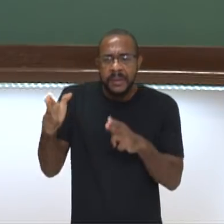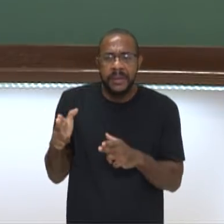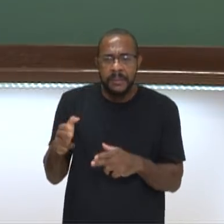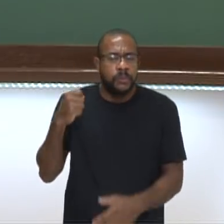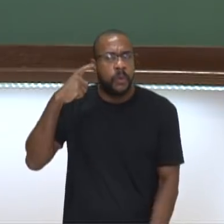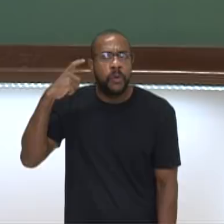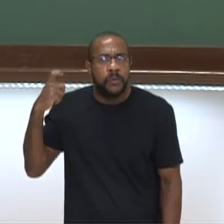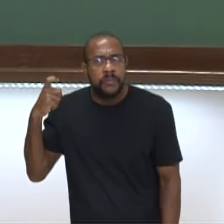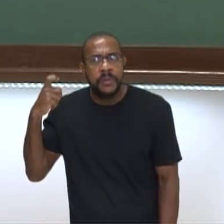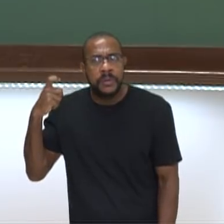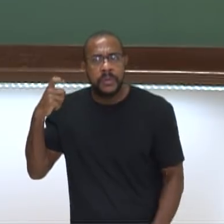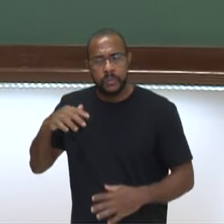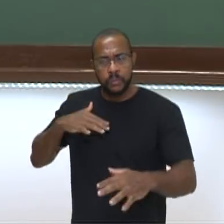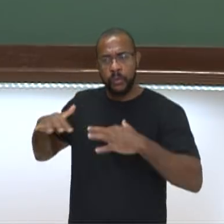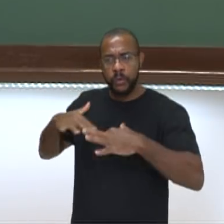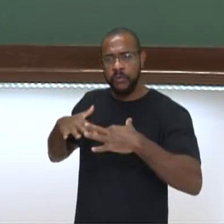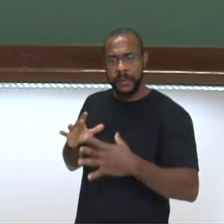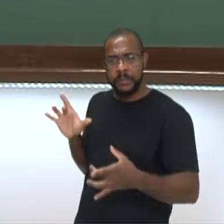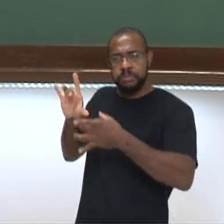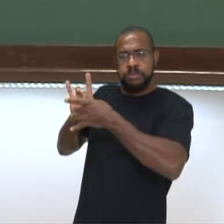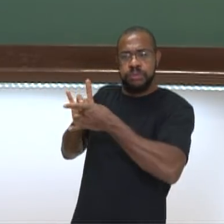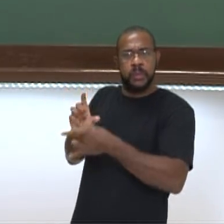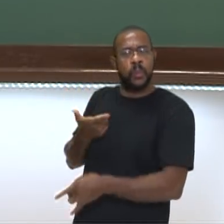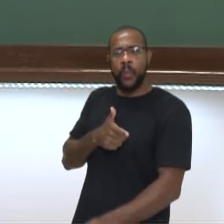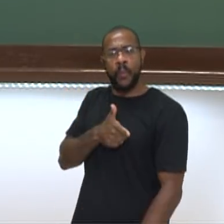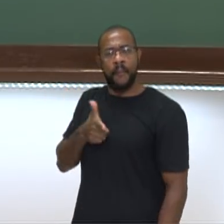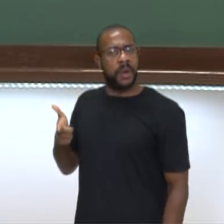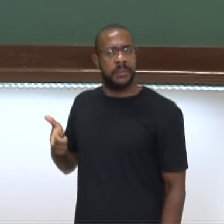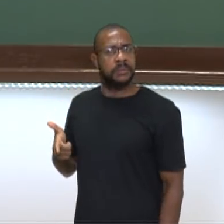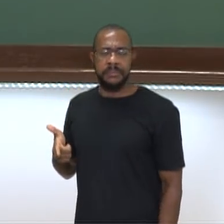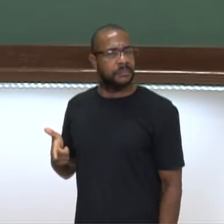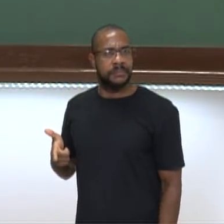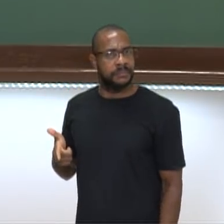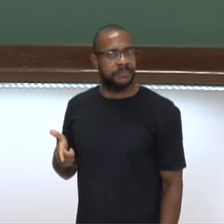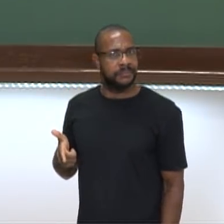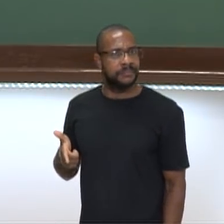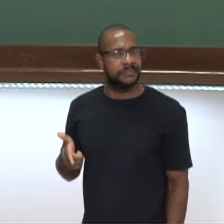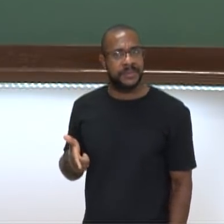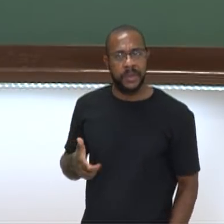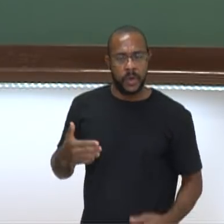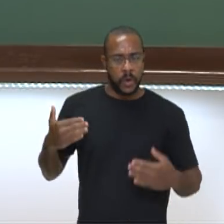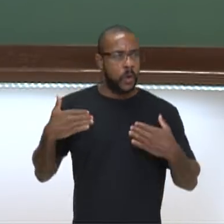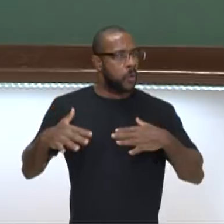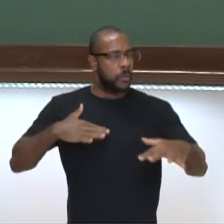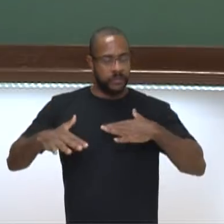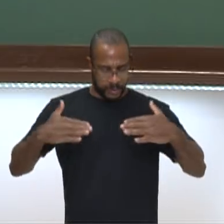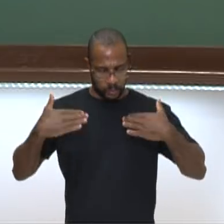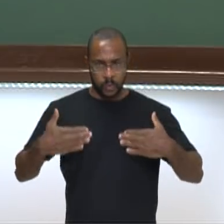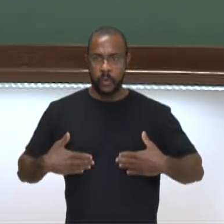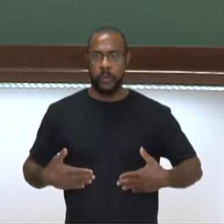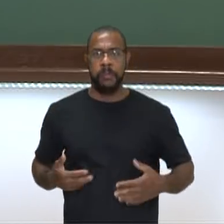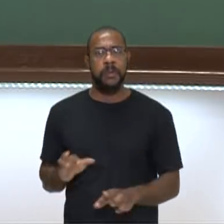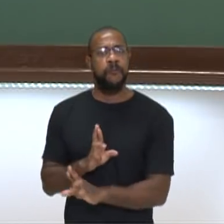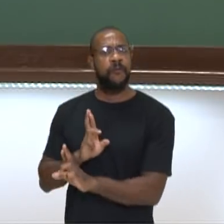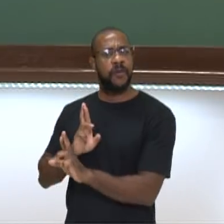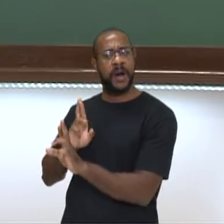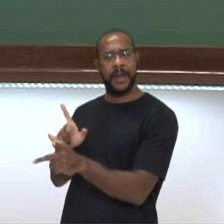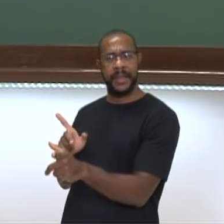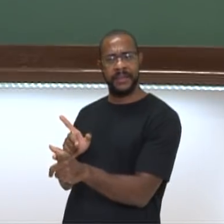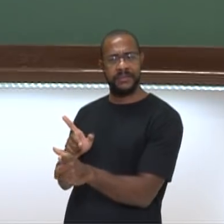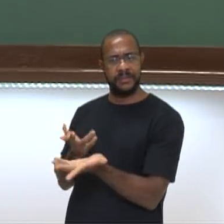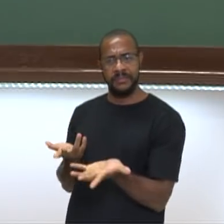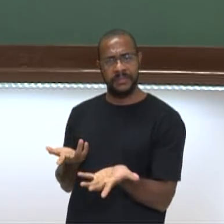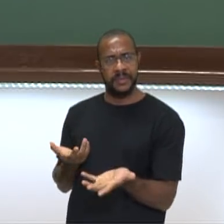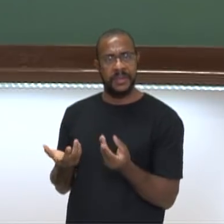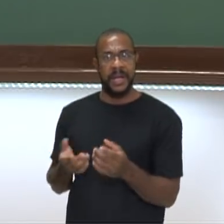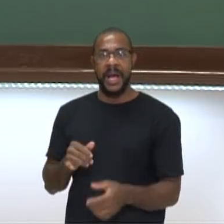ligação do movimento corporal com o tempo da música. O movimento pode estar muito